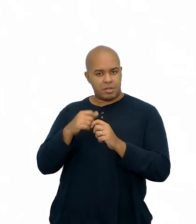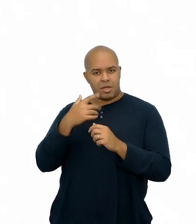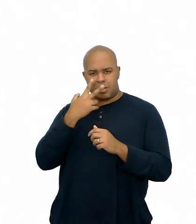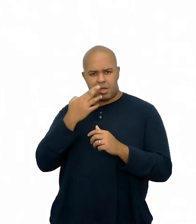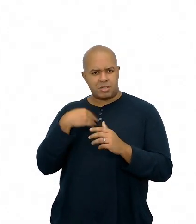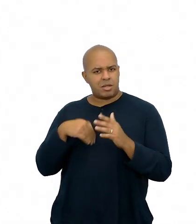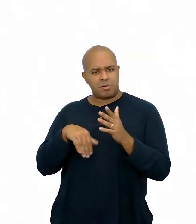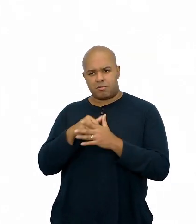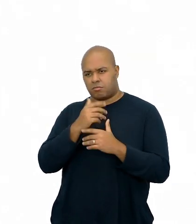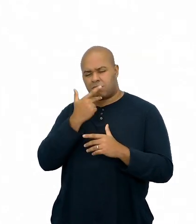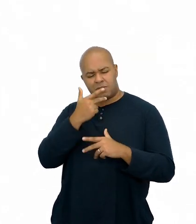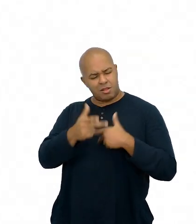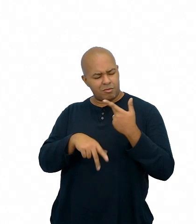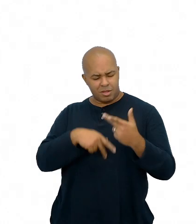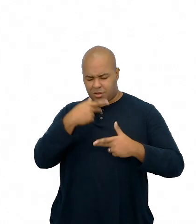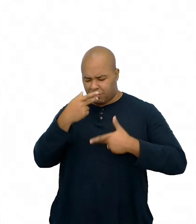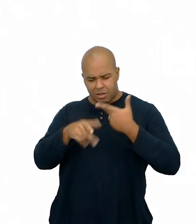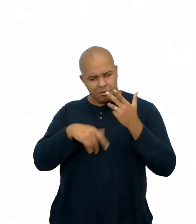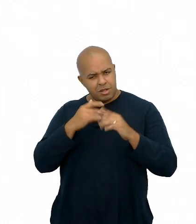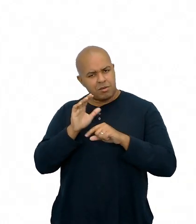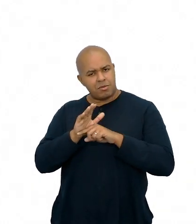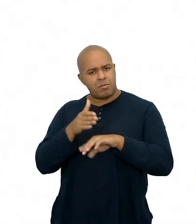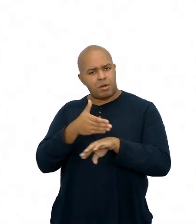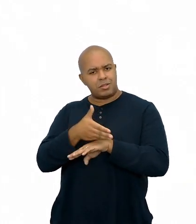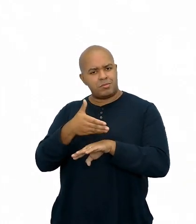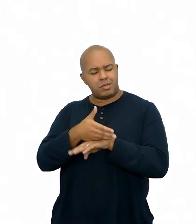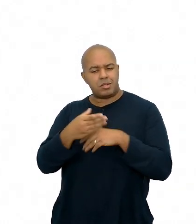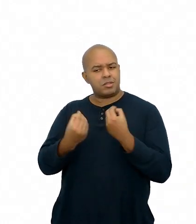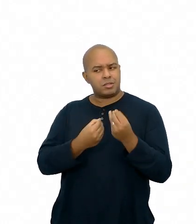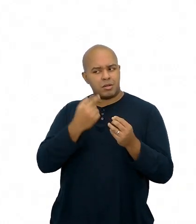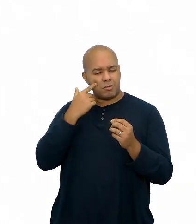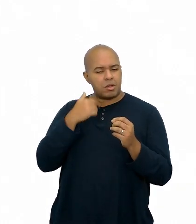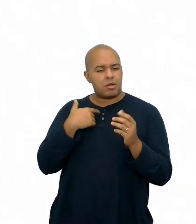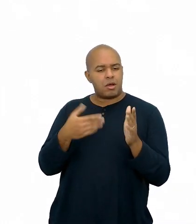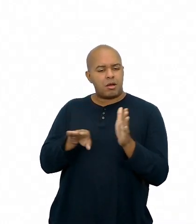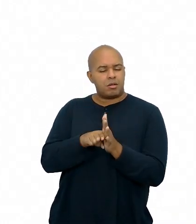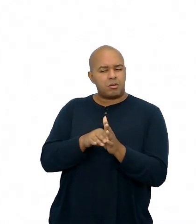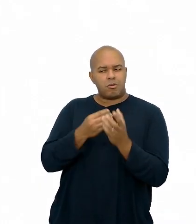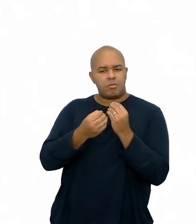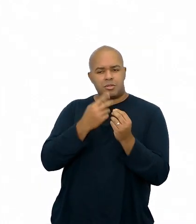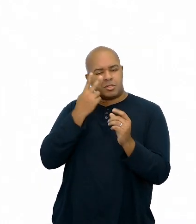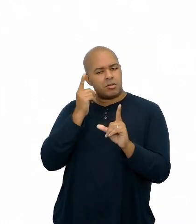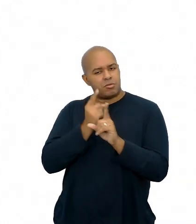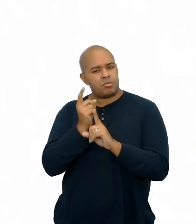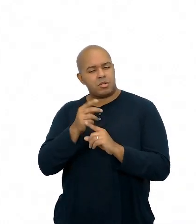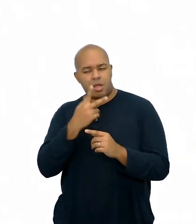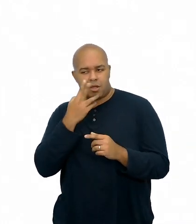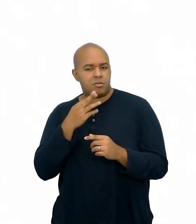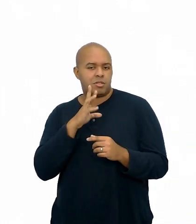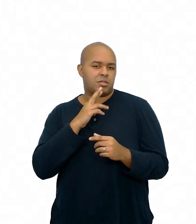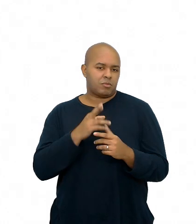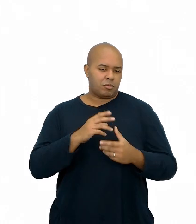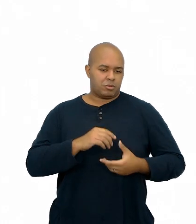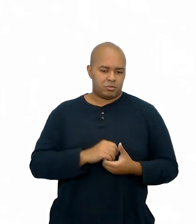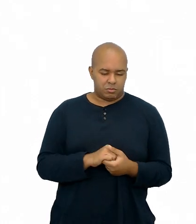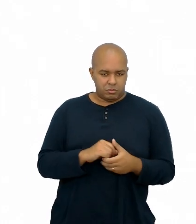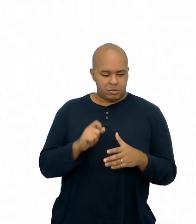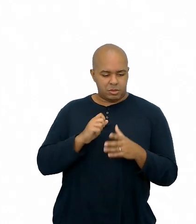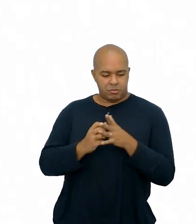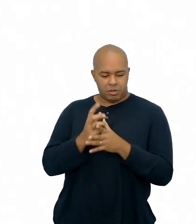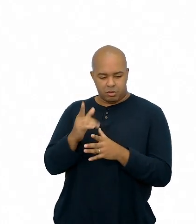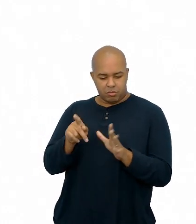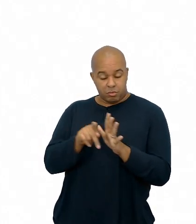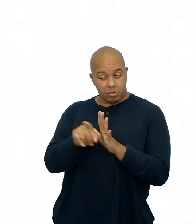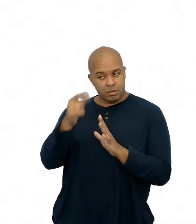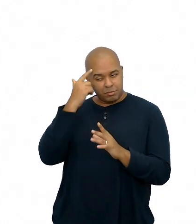estimativa e falem como eles chegaram nessa estimativa, nesse valor que